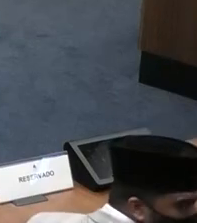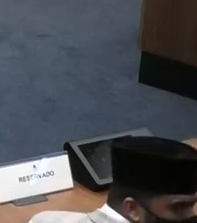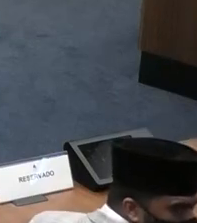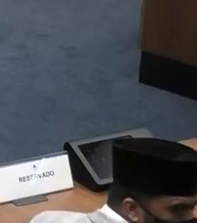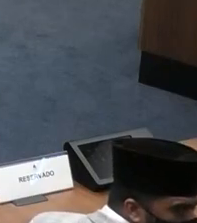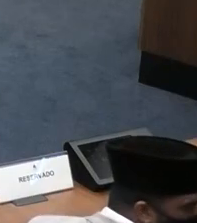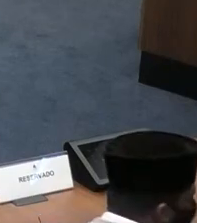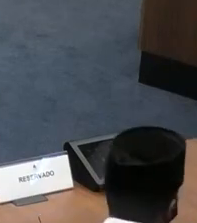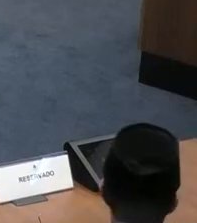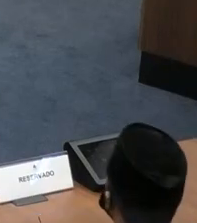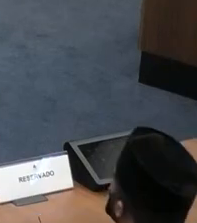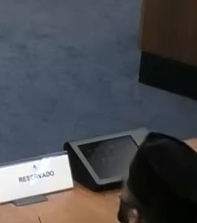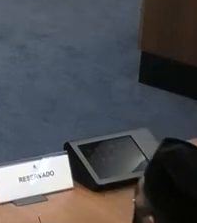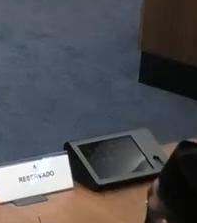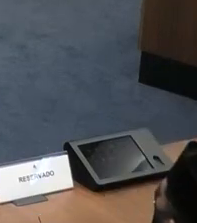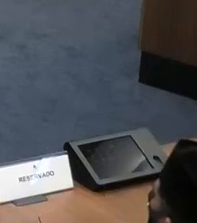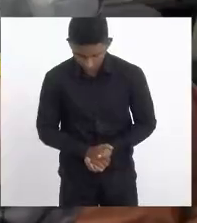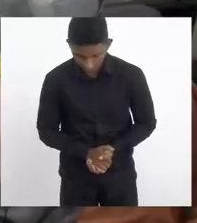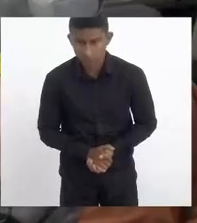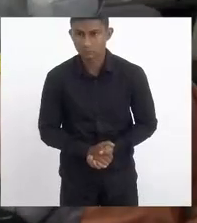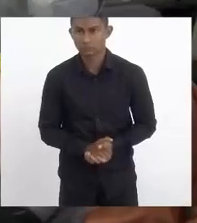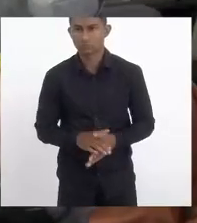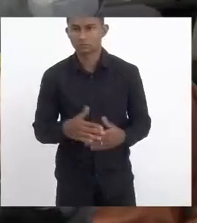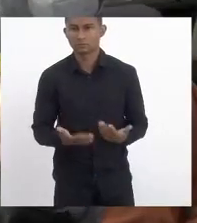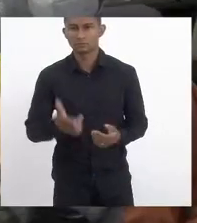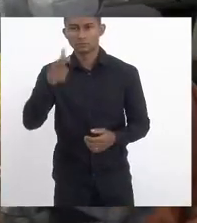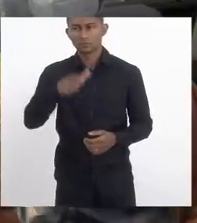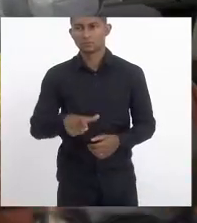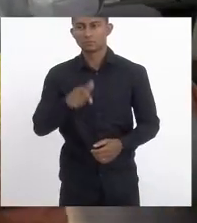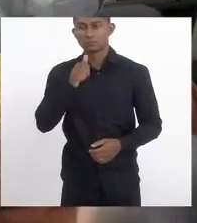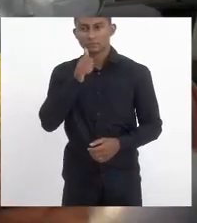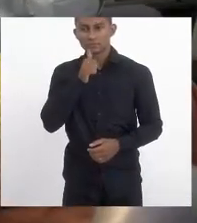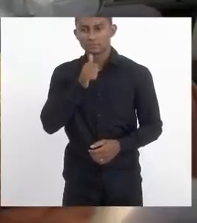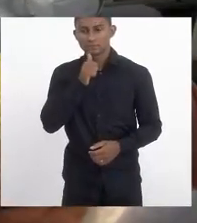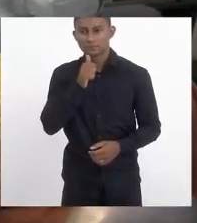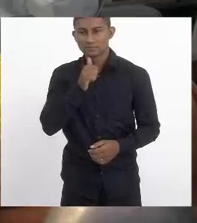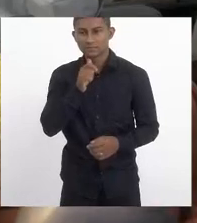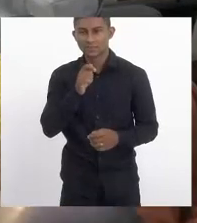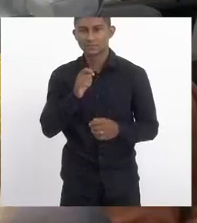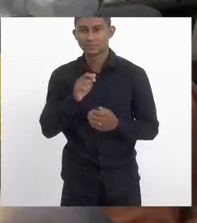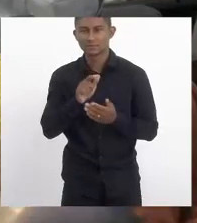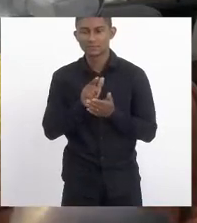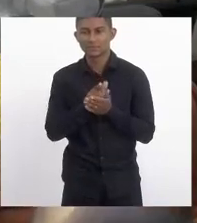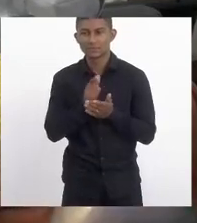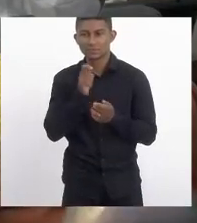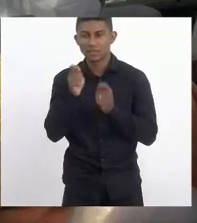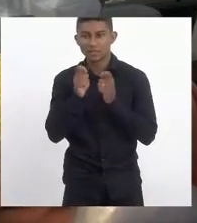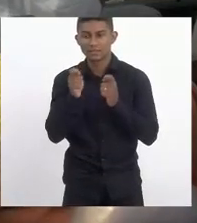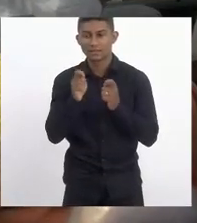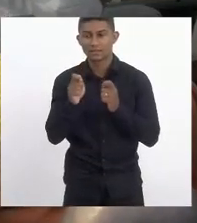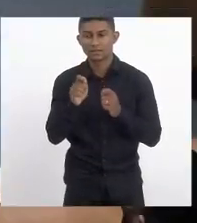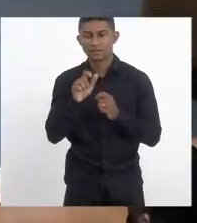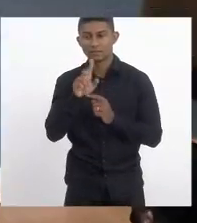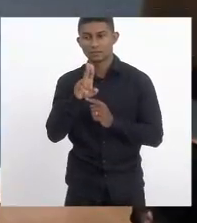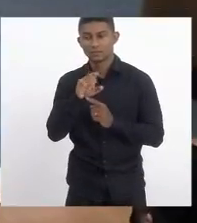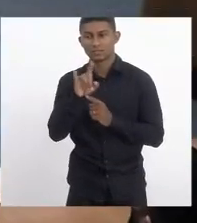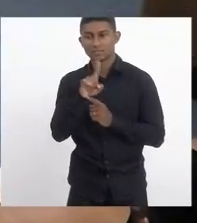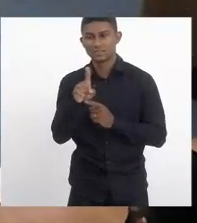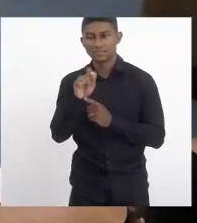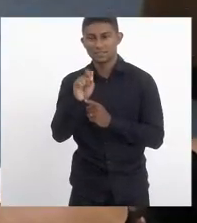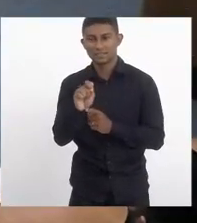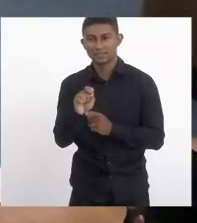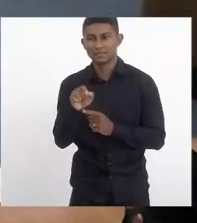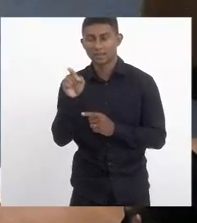Mais uma vez, quero saudar primeiramente a jornalista Luzia Lacerda, que realiza um trabalho exemplar como diretora do Instituto